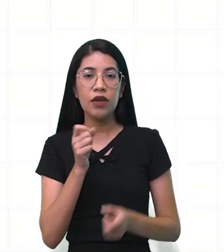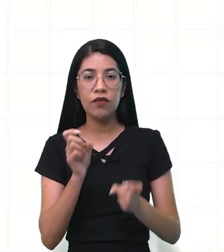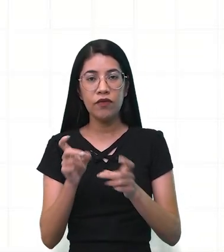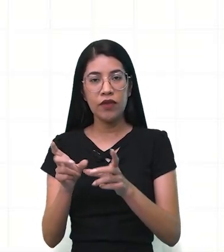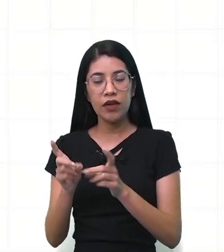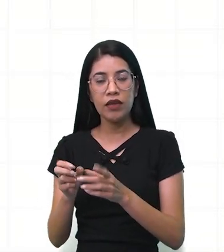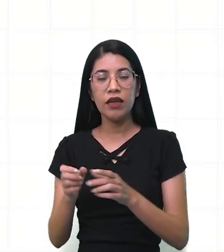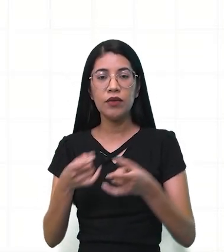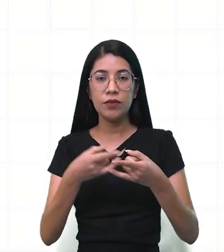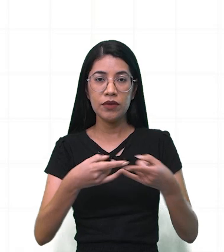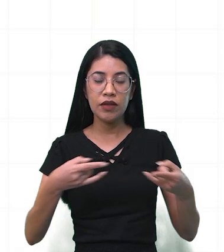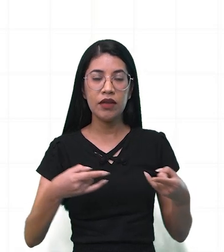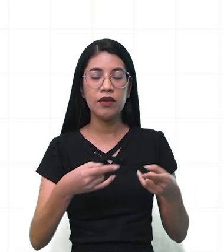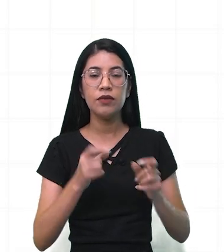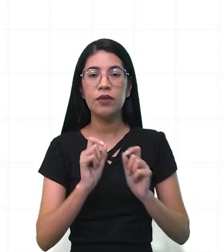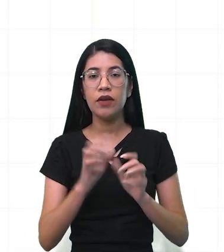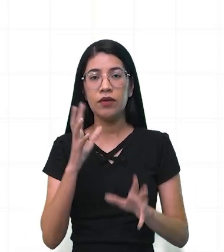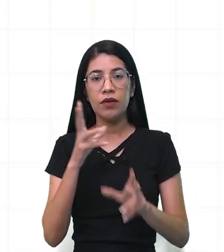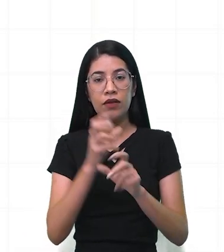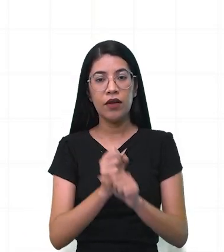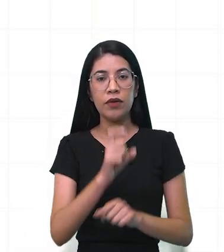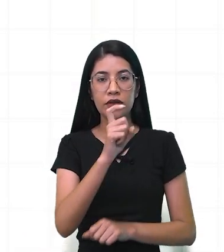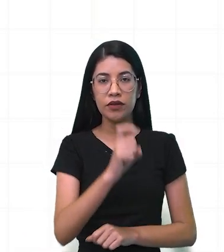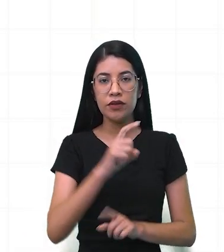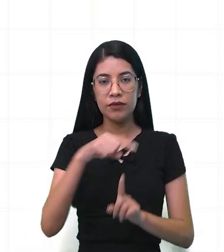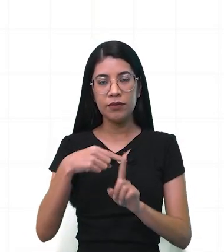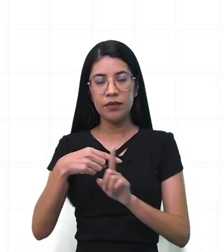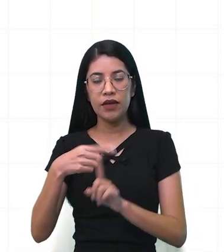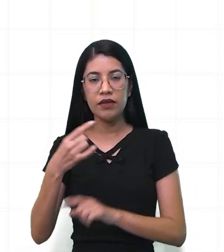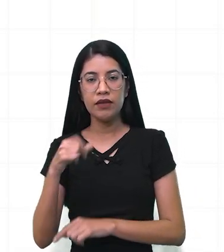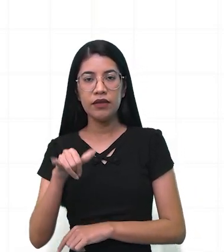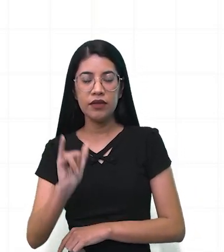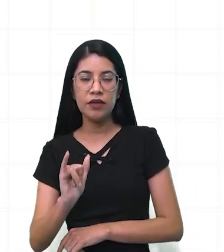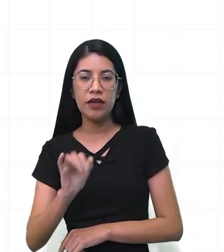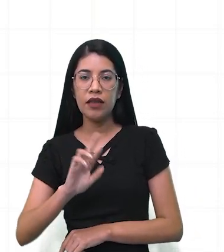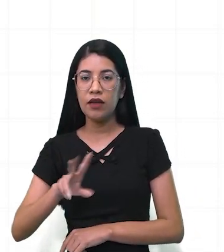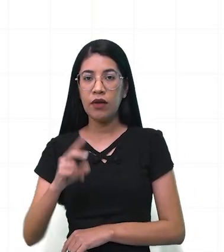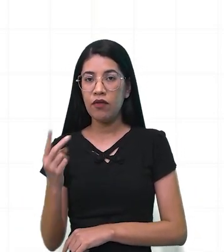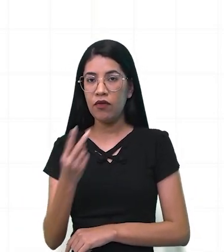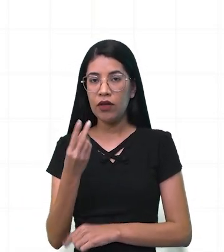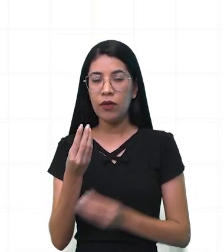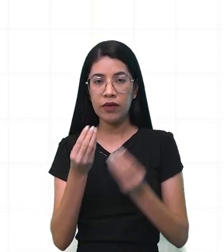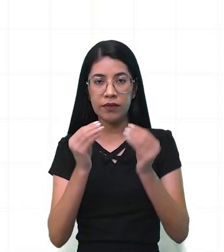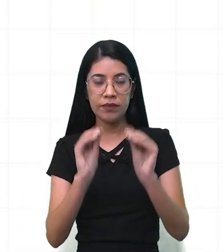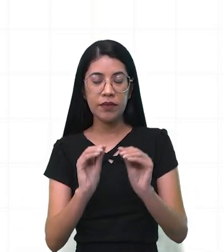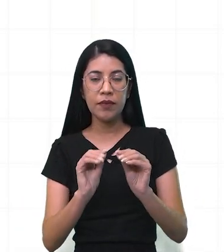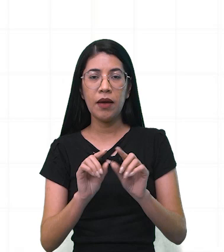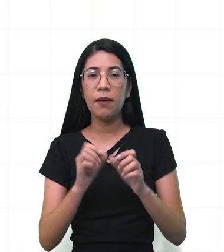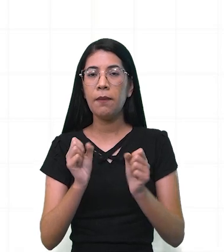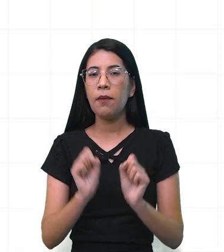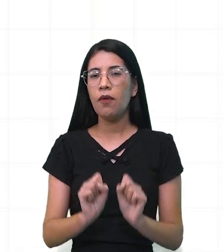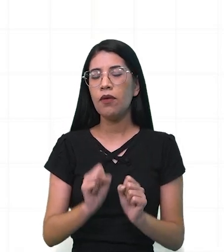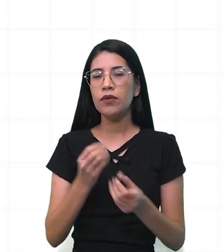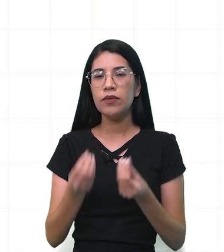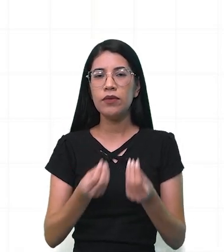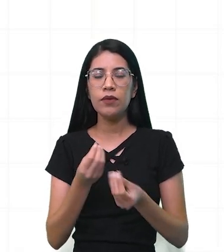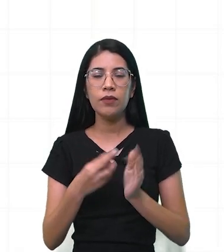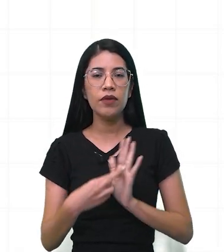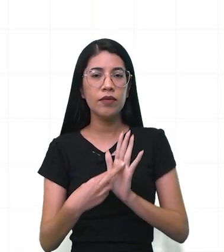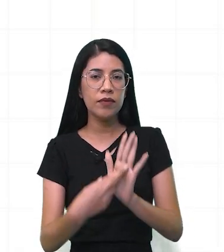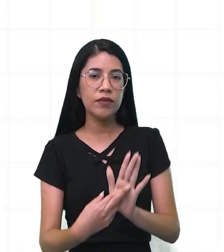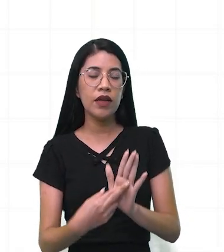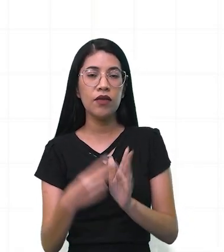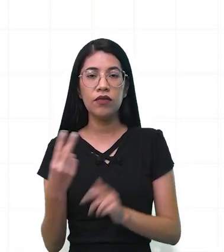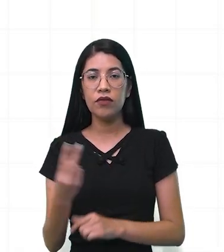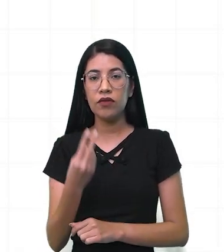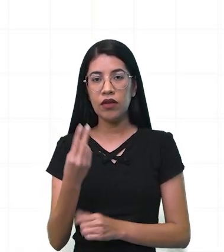X mais Y, certo? Só de ingressos. Não está falando de valores ali. E como é que eu posso fazer a representação para o